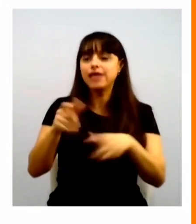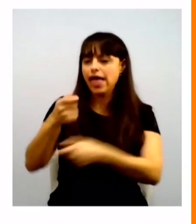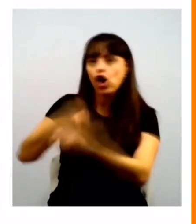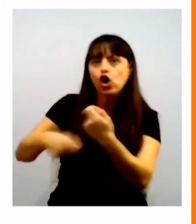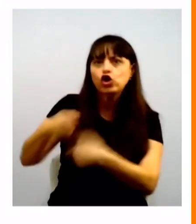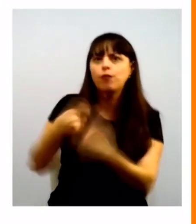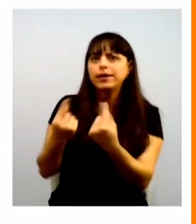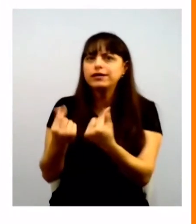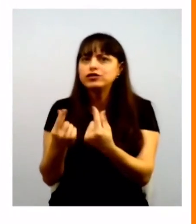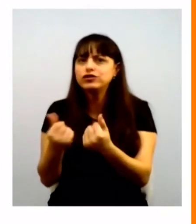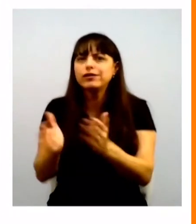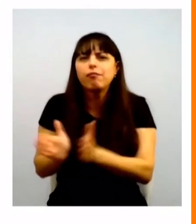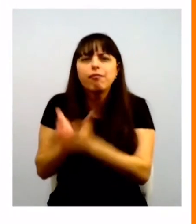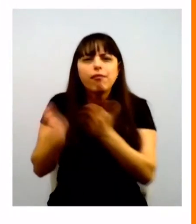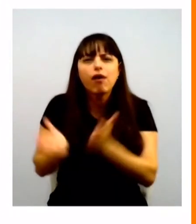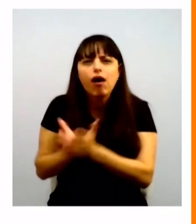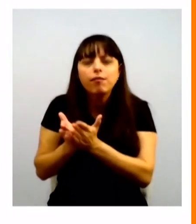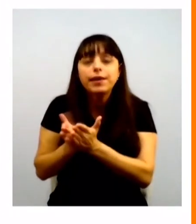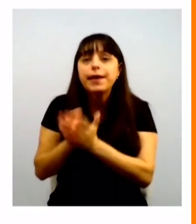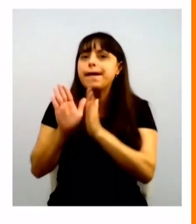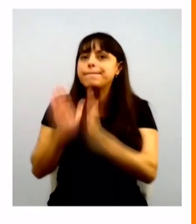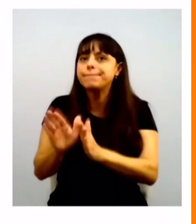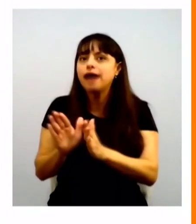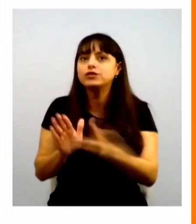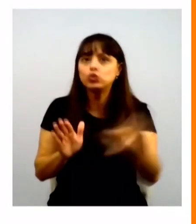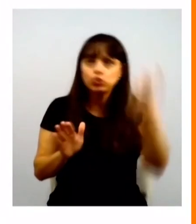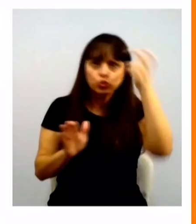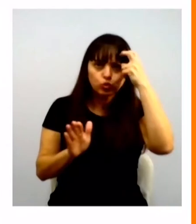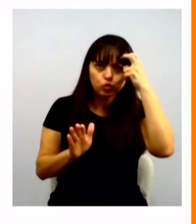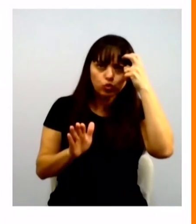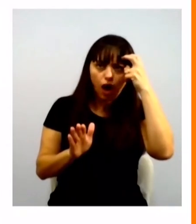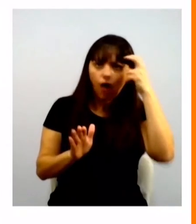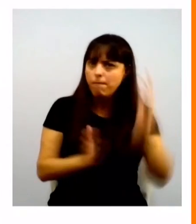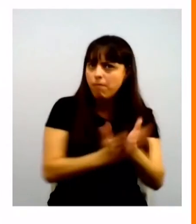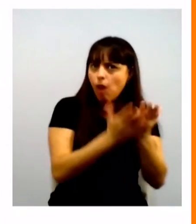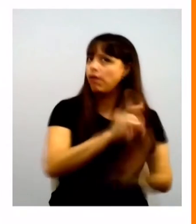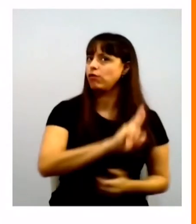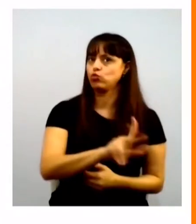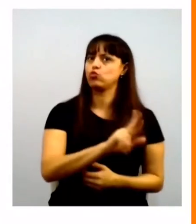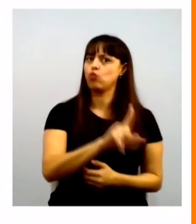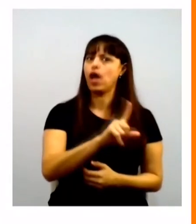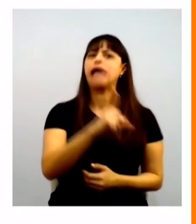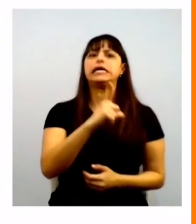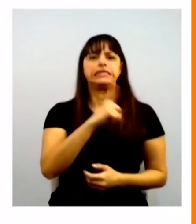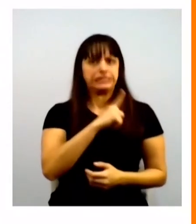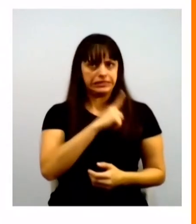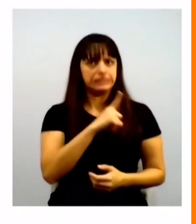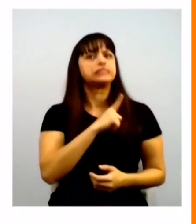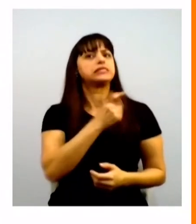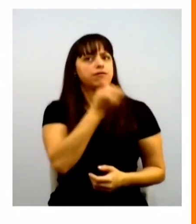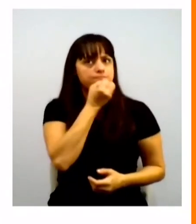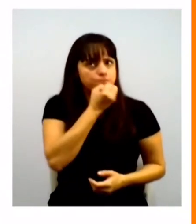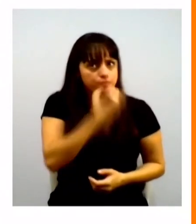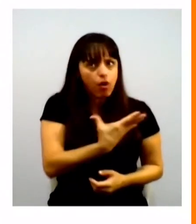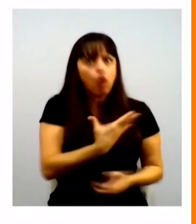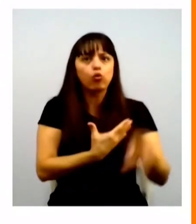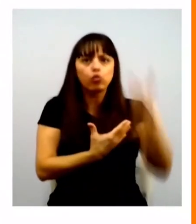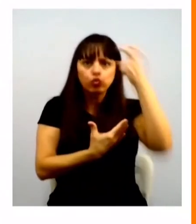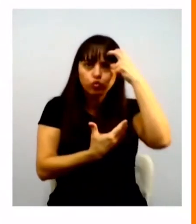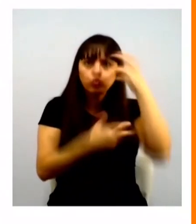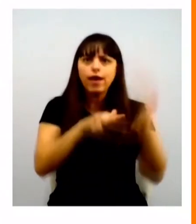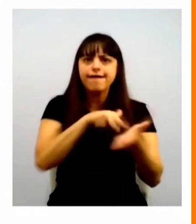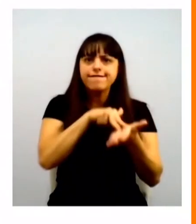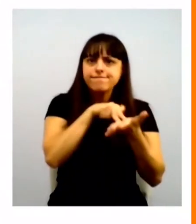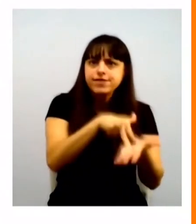pobreza, mas não têm uma pobreza cultural, têm uma riqueza cultural e mantêm uma certa atividade